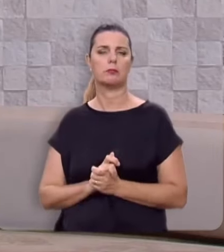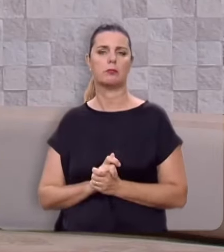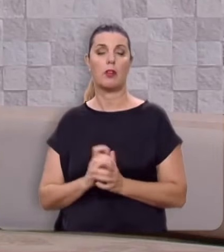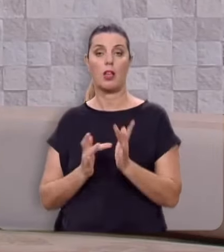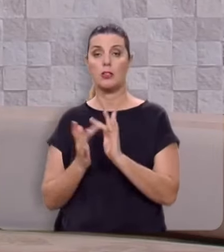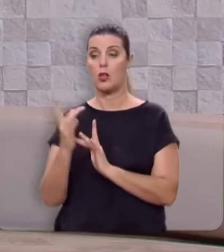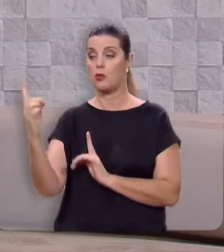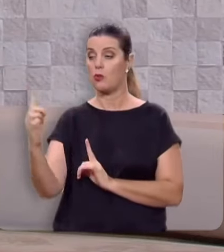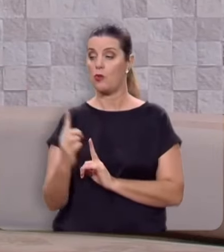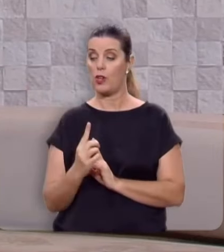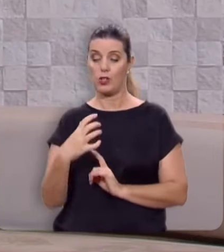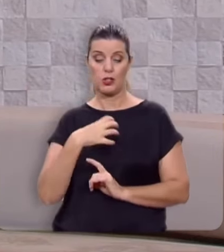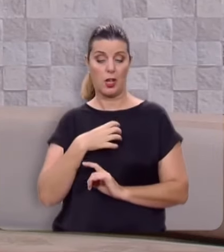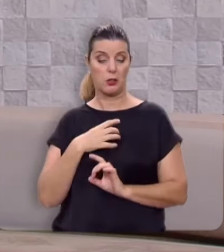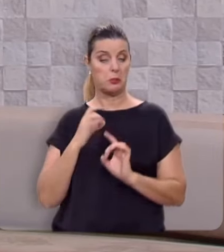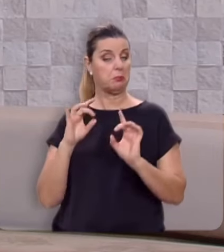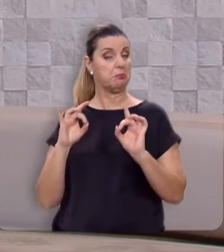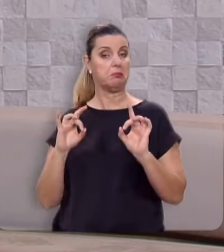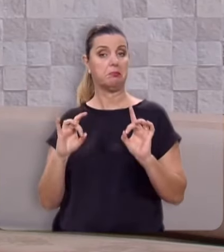Ele vem de uma forma inusitada,